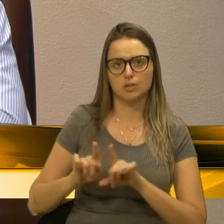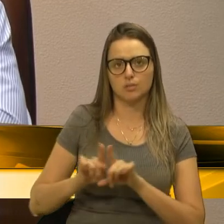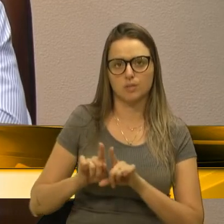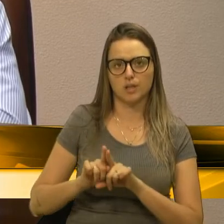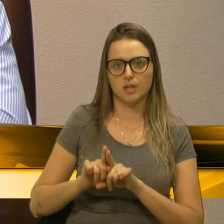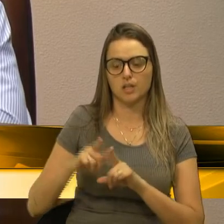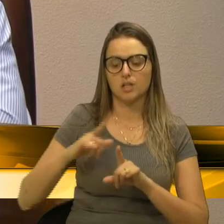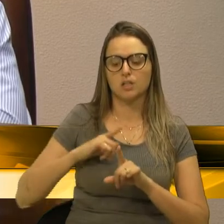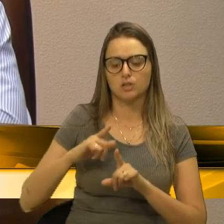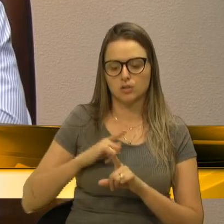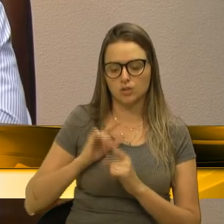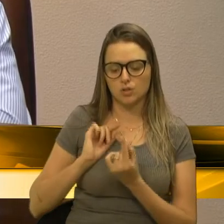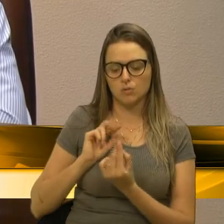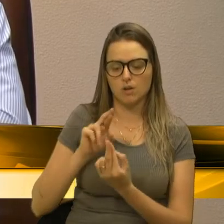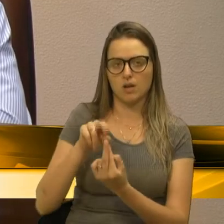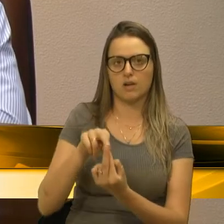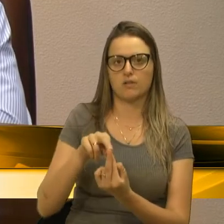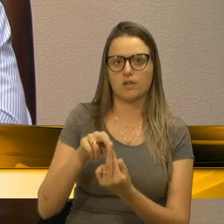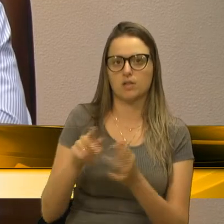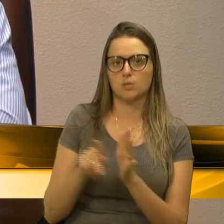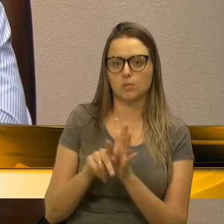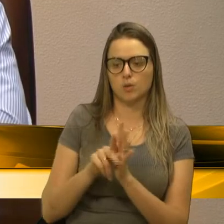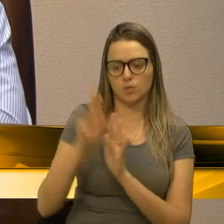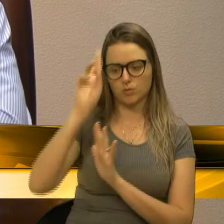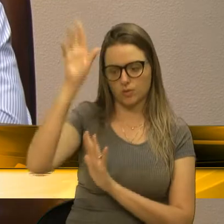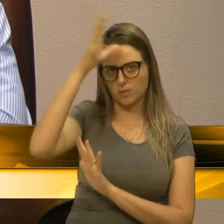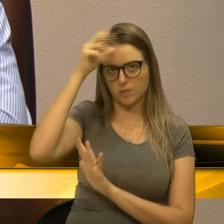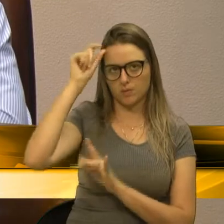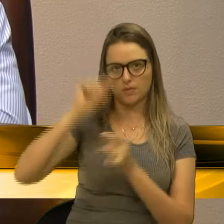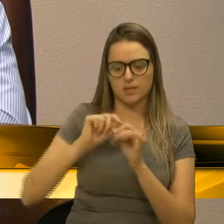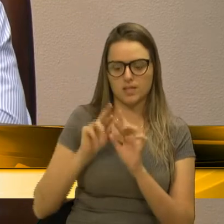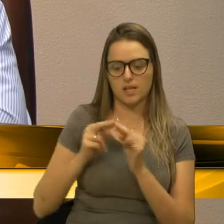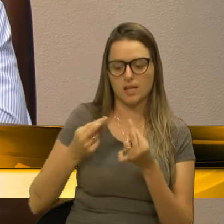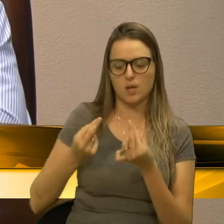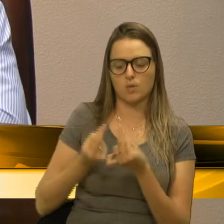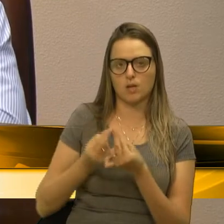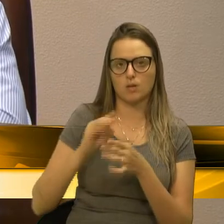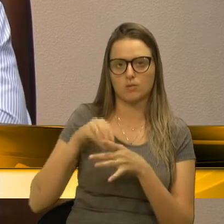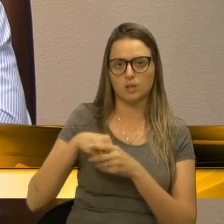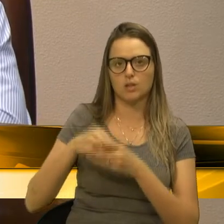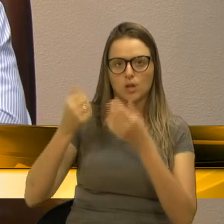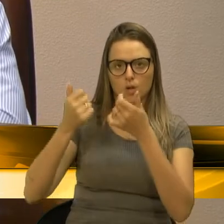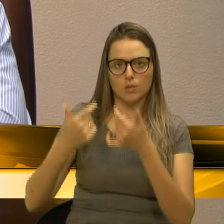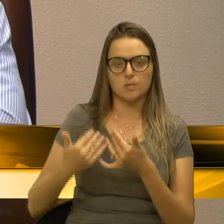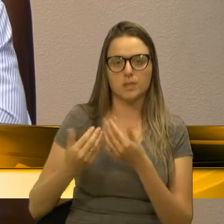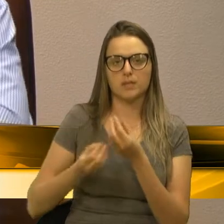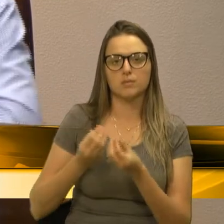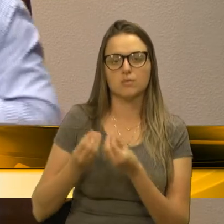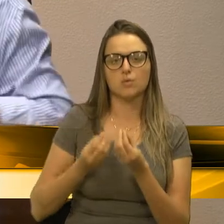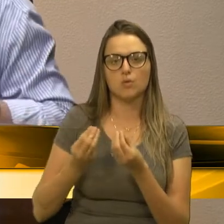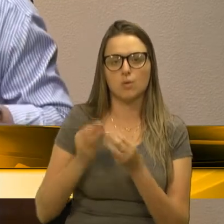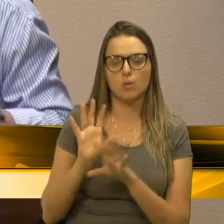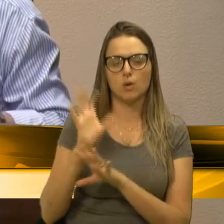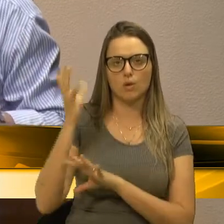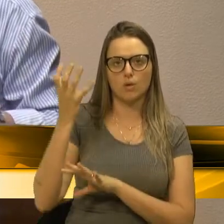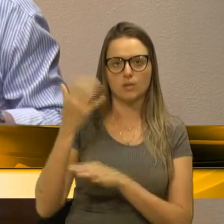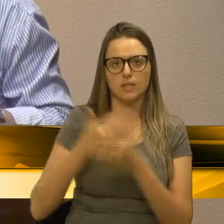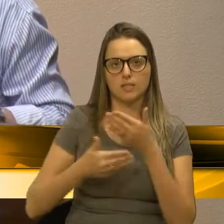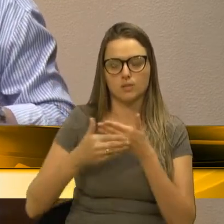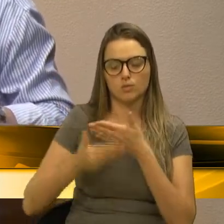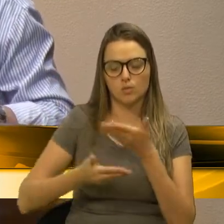uma deferência, muitas vezes a convite do próprio prefeito para fazer reuniões na Sala Nobre, com explicações de como aconteceria essa